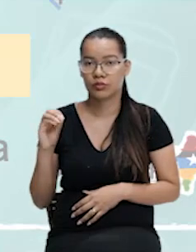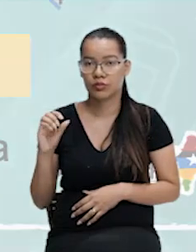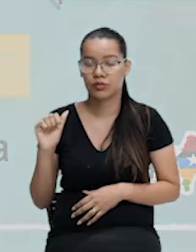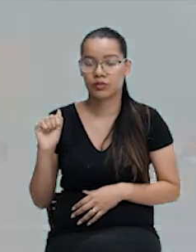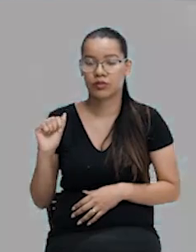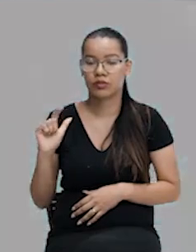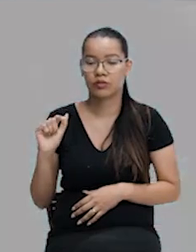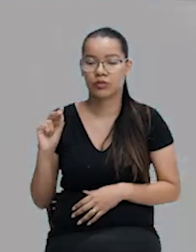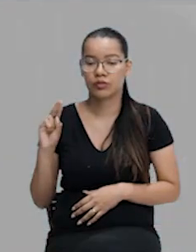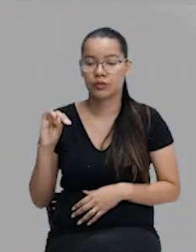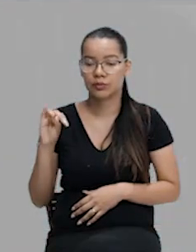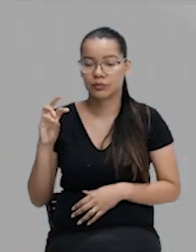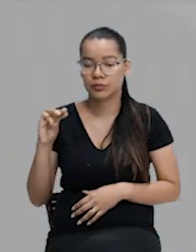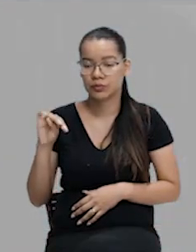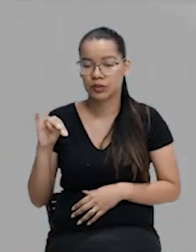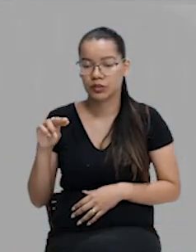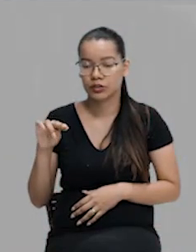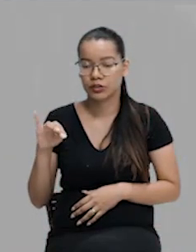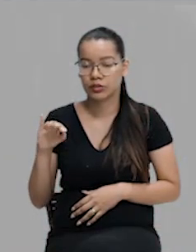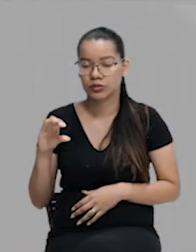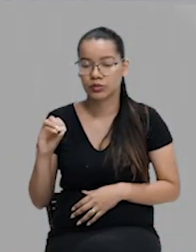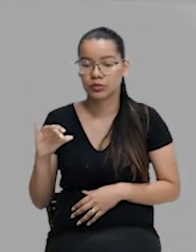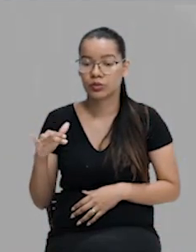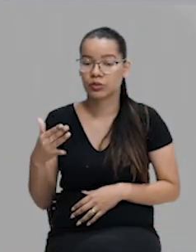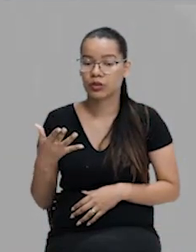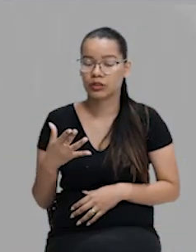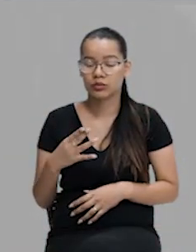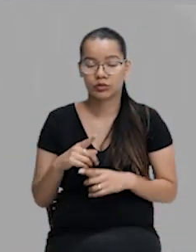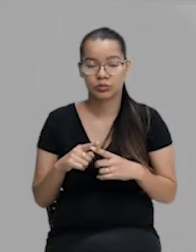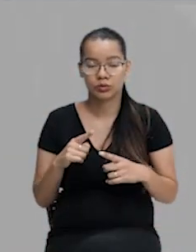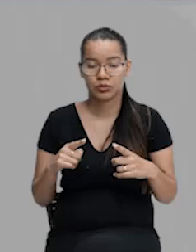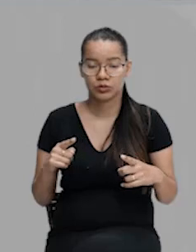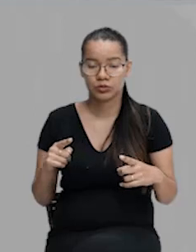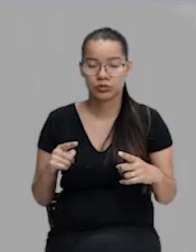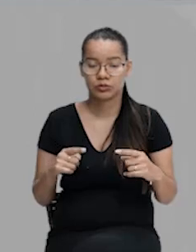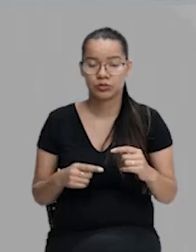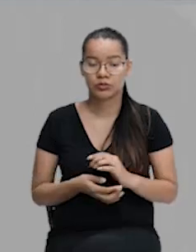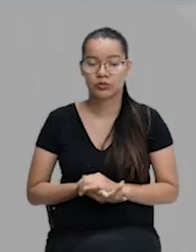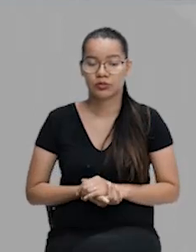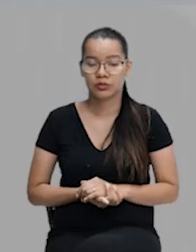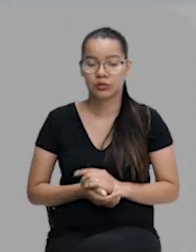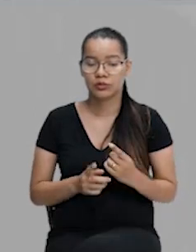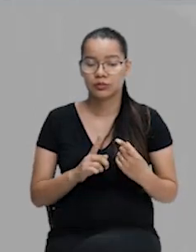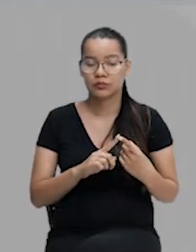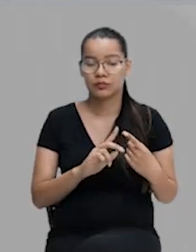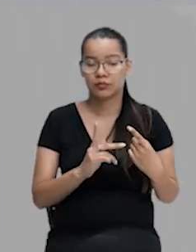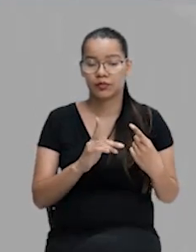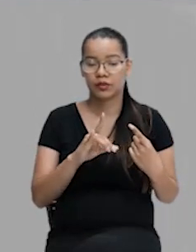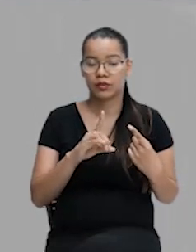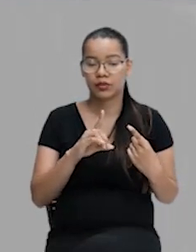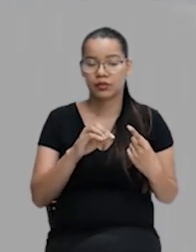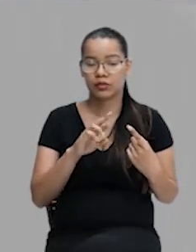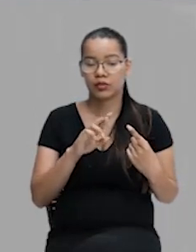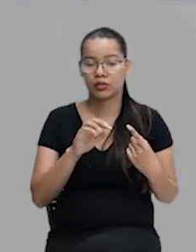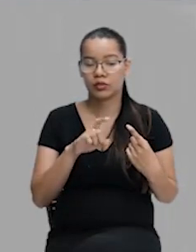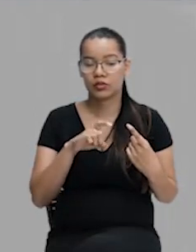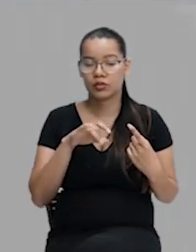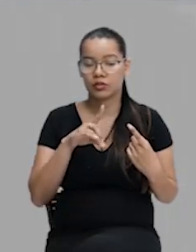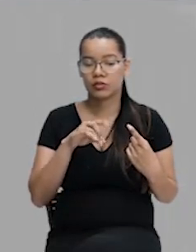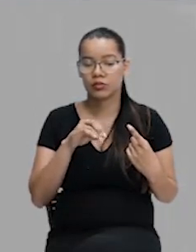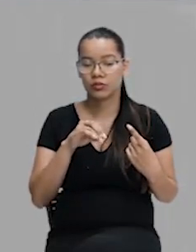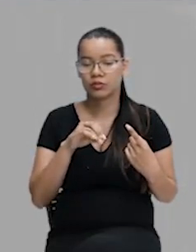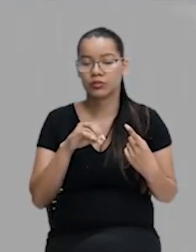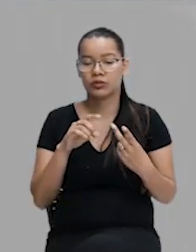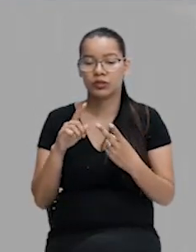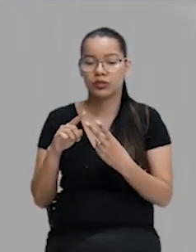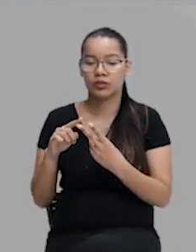são os produtos, turma? Eu tenho o hidróxido de alumínio e o sulfato de sódio. Tudo bem?